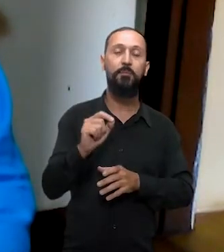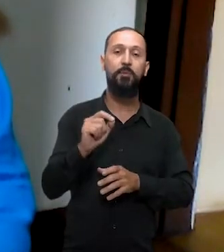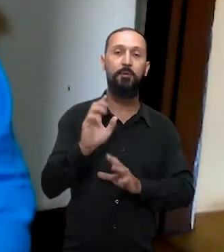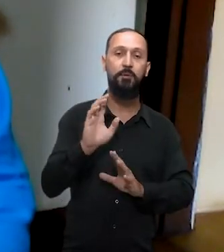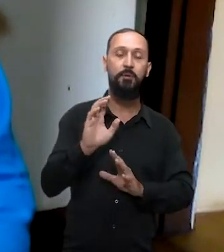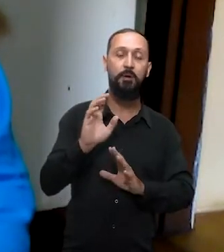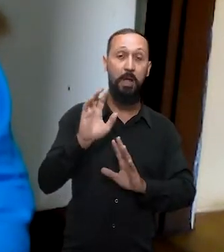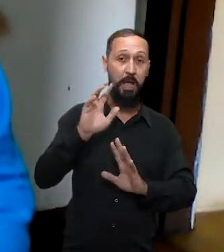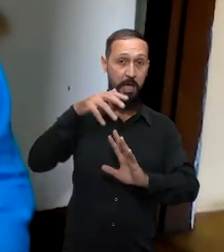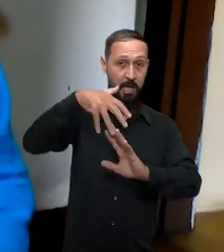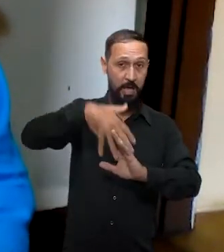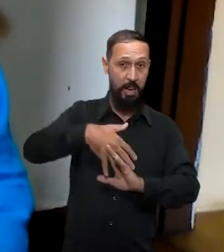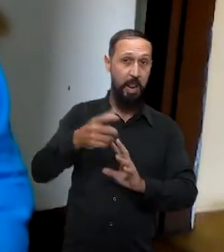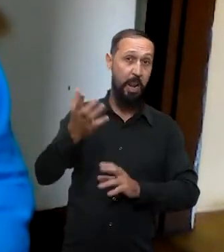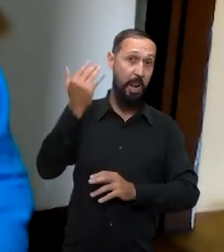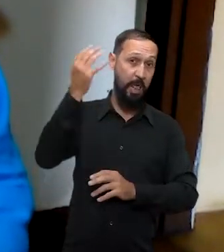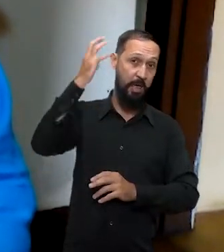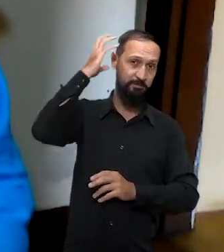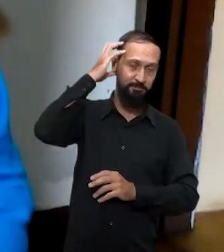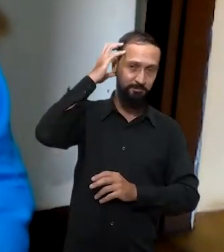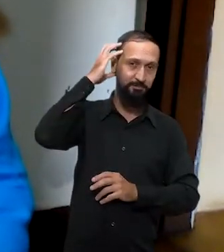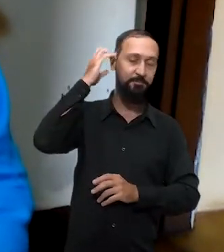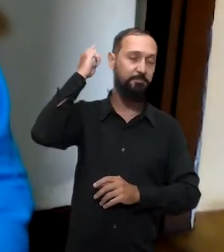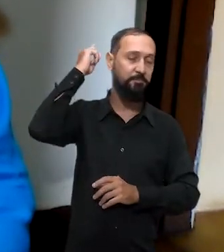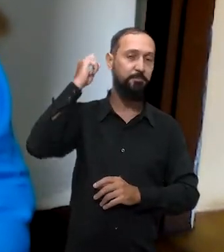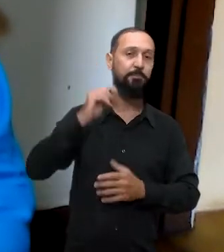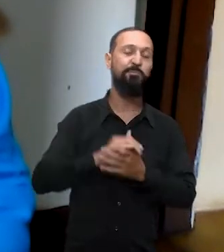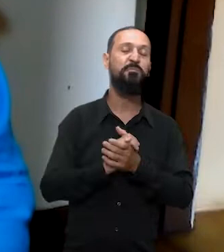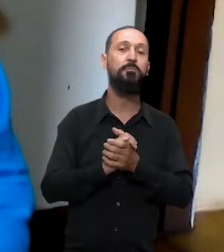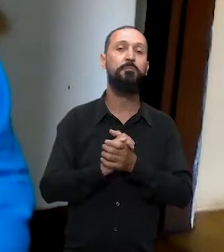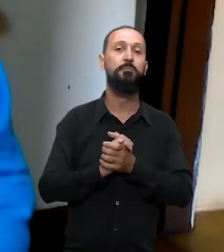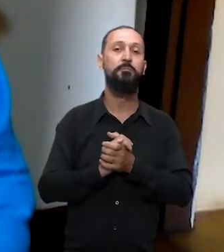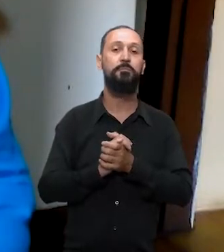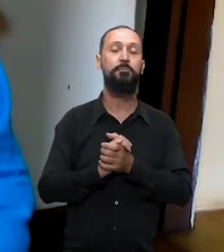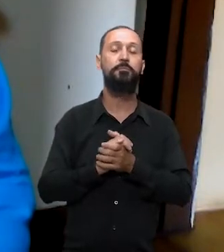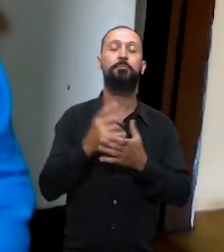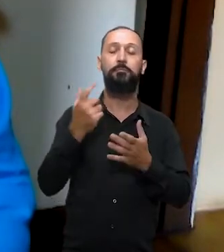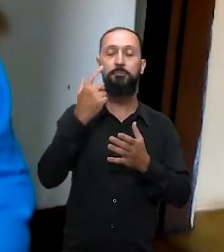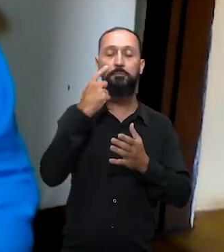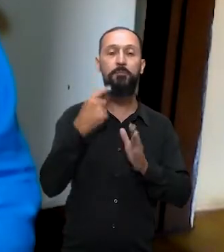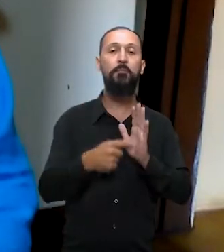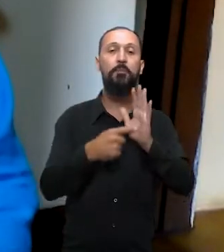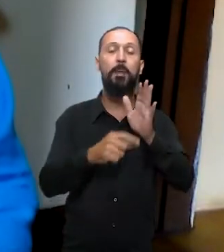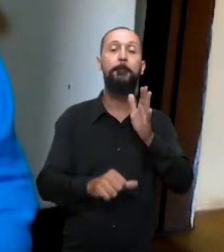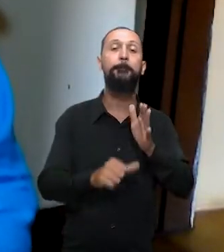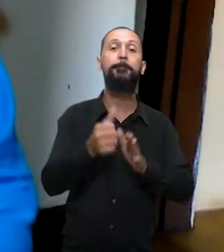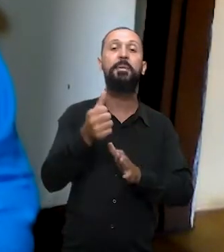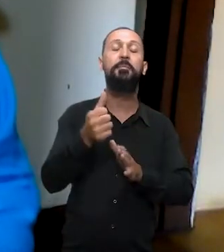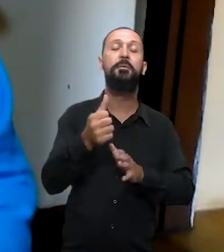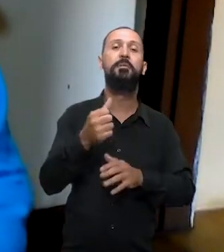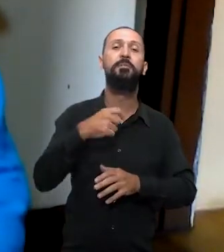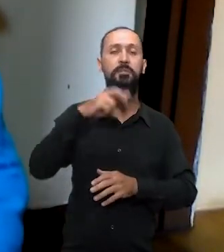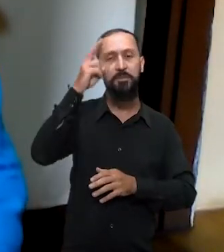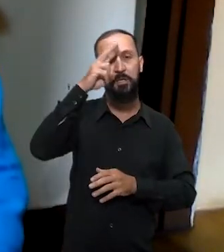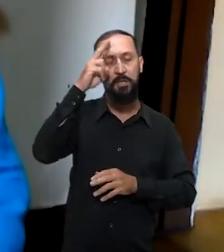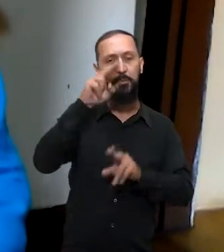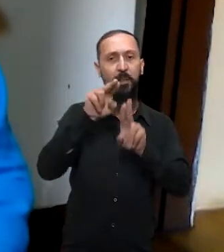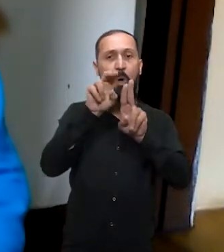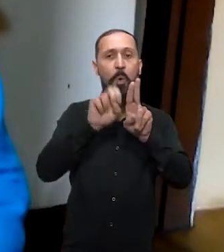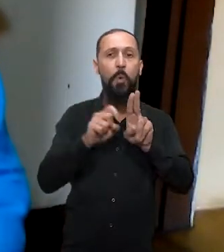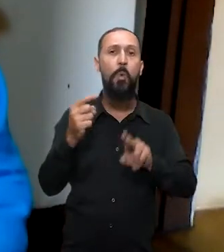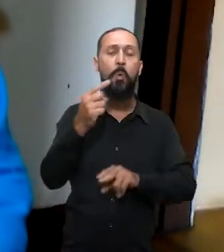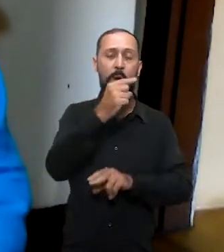criada a Universidade Estadual de Mato Grosso do Sul, né, qual é o retrato, a primeira imagem que a gente tem